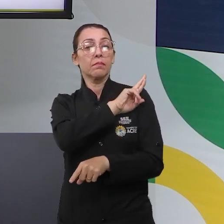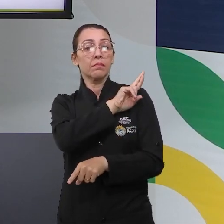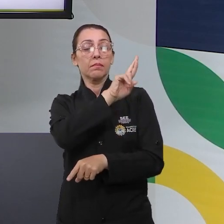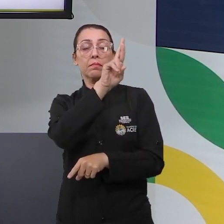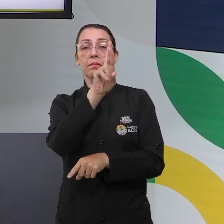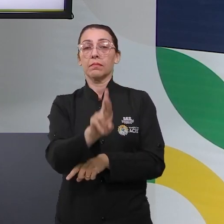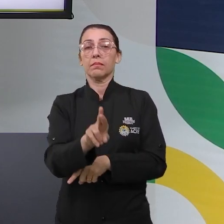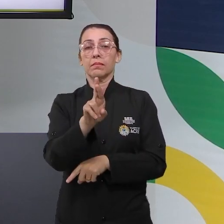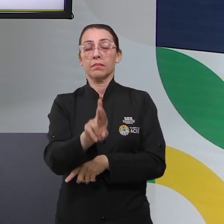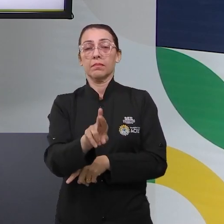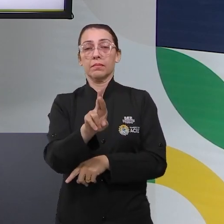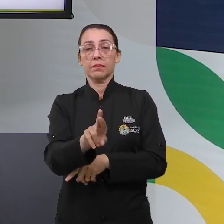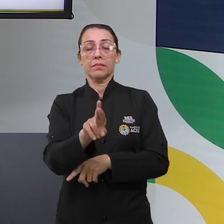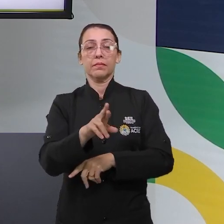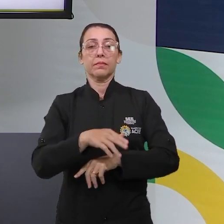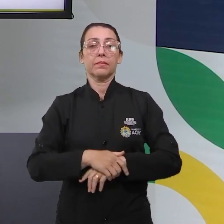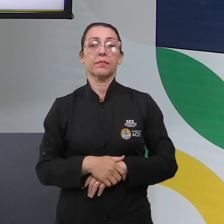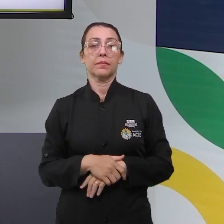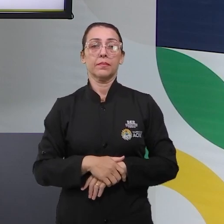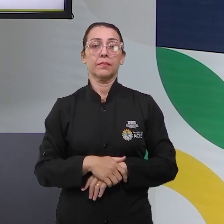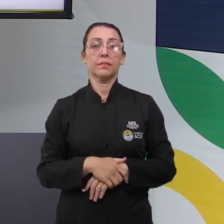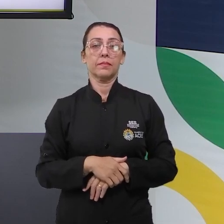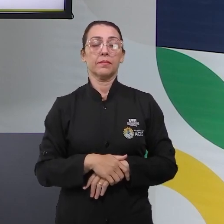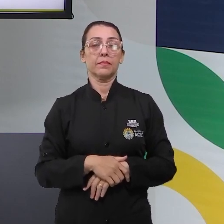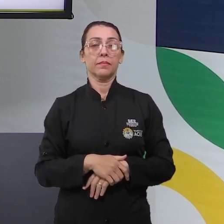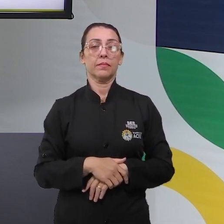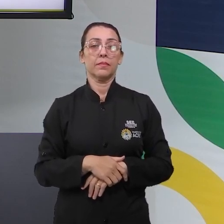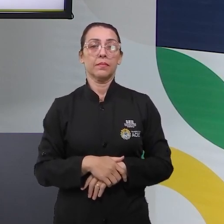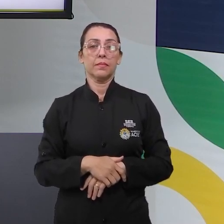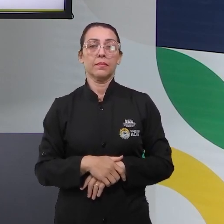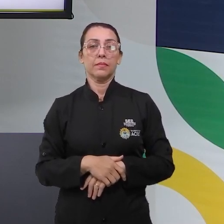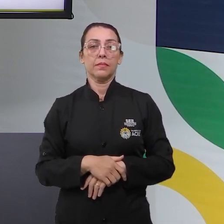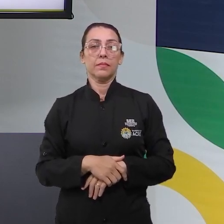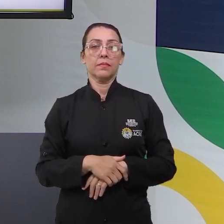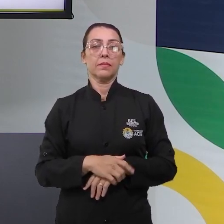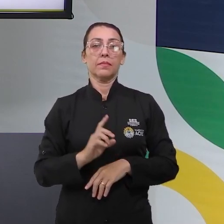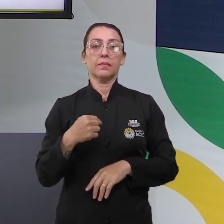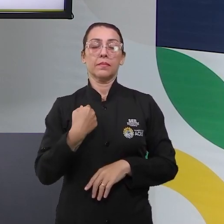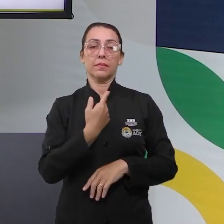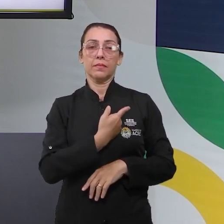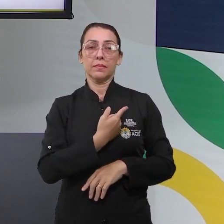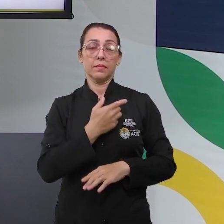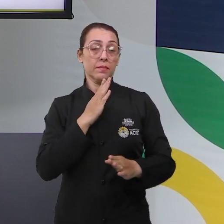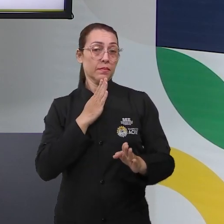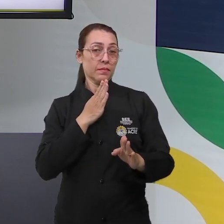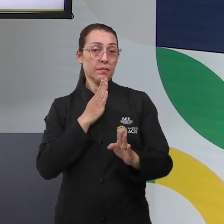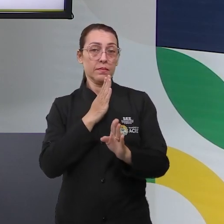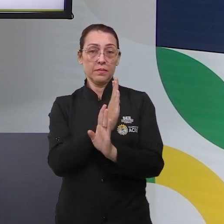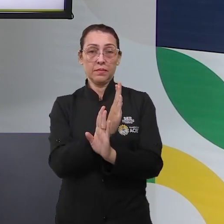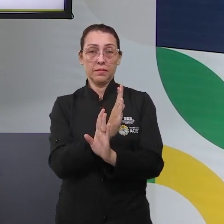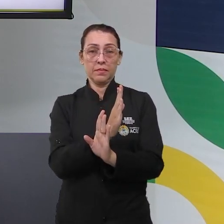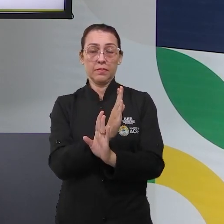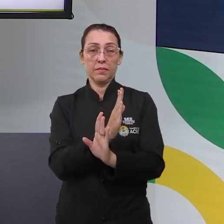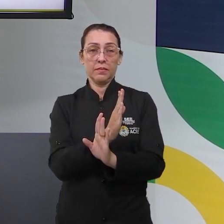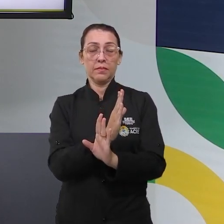né? Eles, na verdade, e elas nos representam. É a nossa forma direta